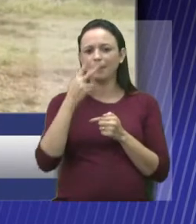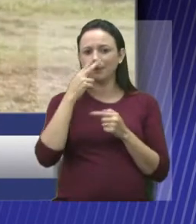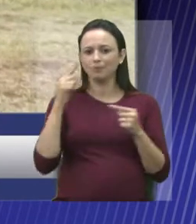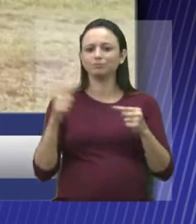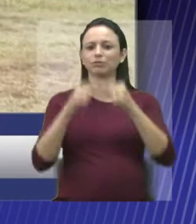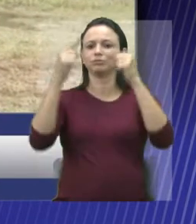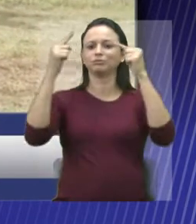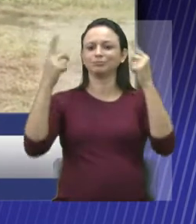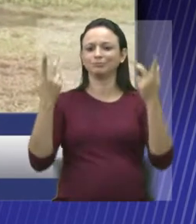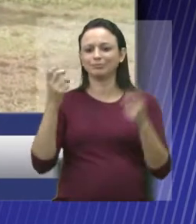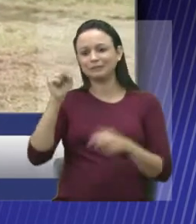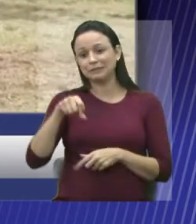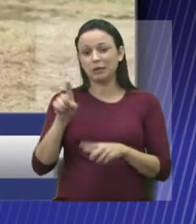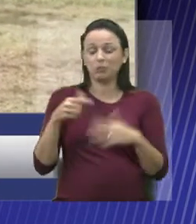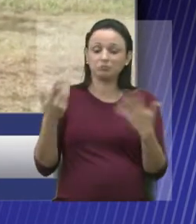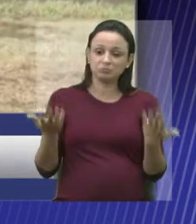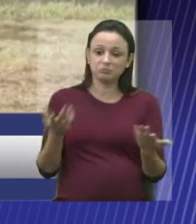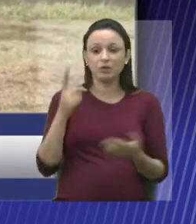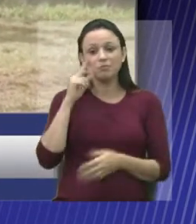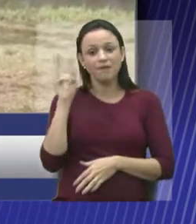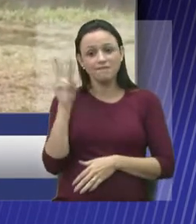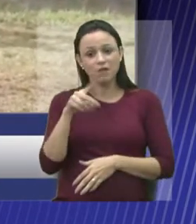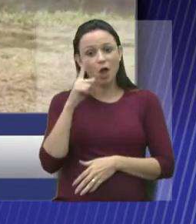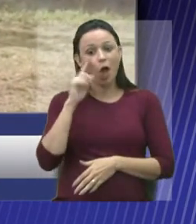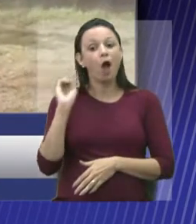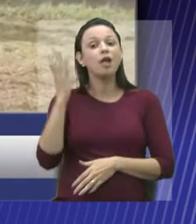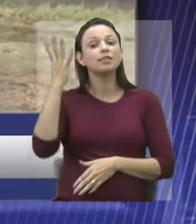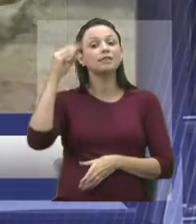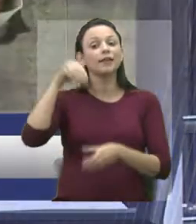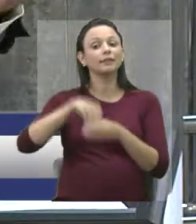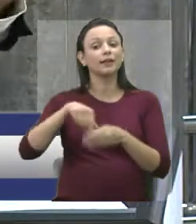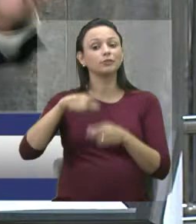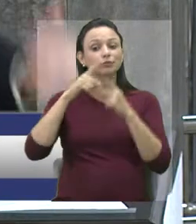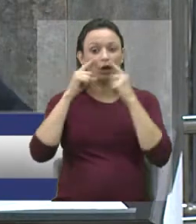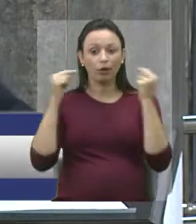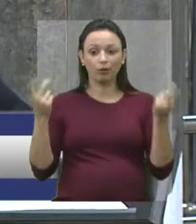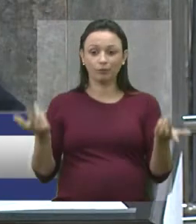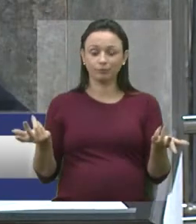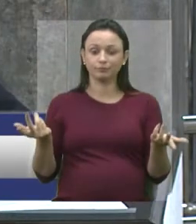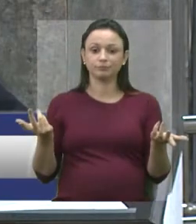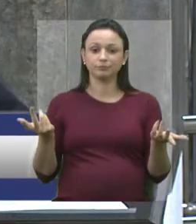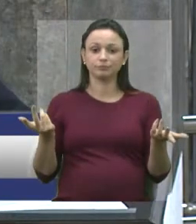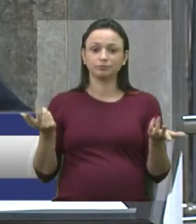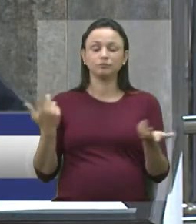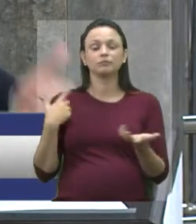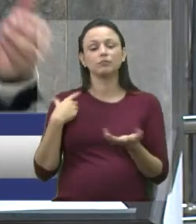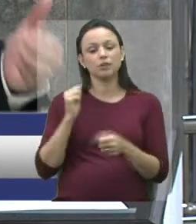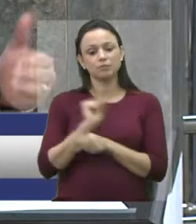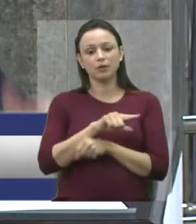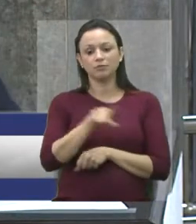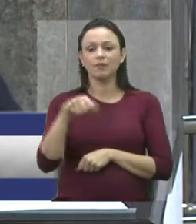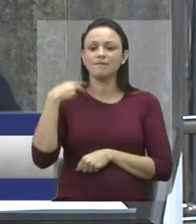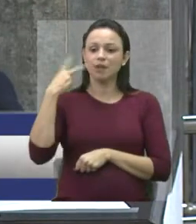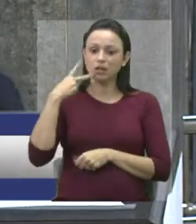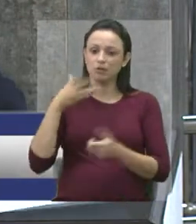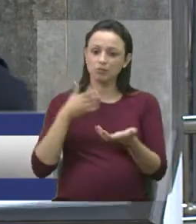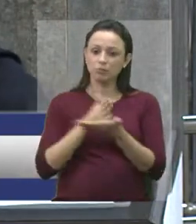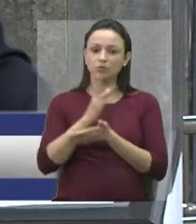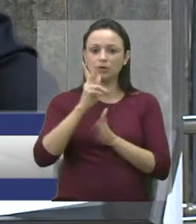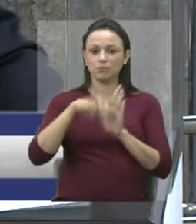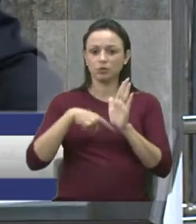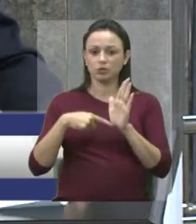Então, está aí para todo mundo ver o que está acontecendo na nossa cidade. Então, eu conto com todos os vereadores para aprovar esse